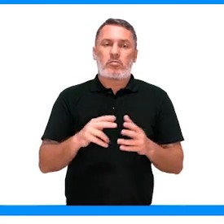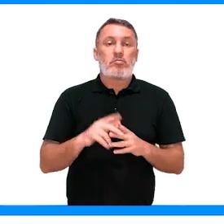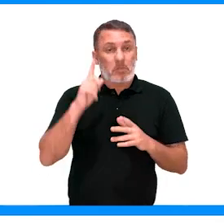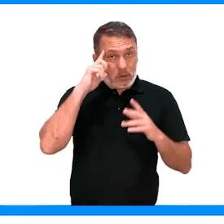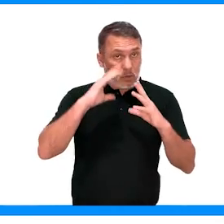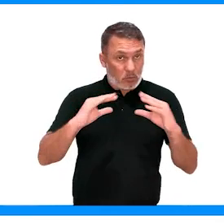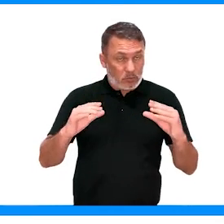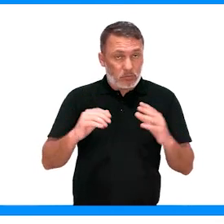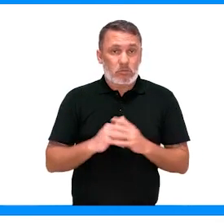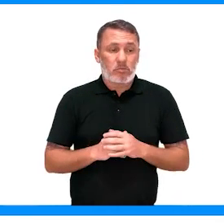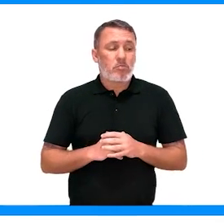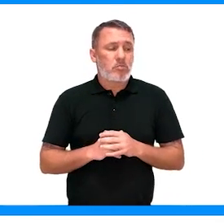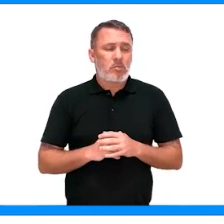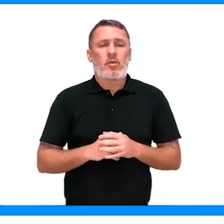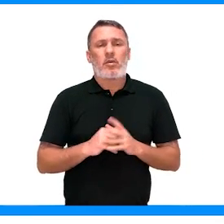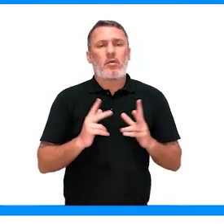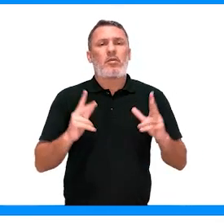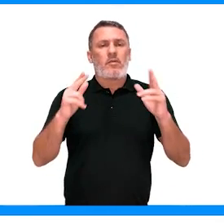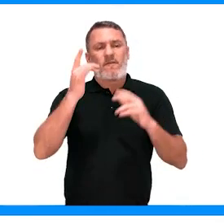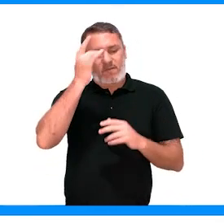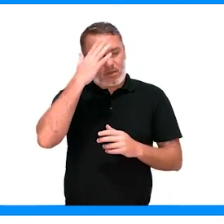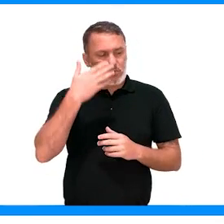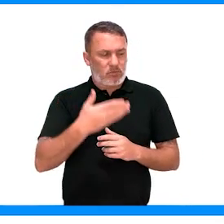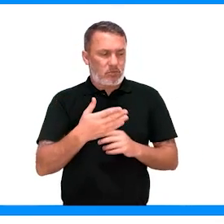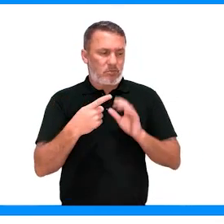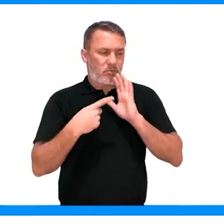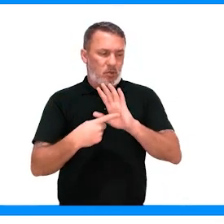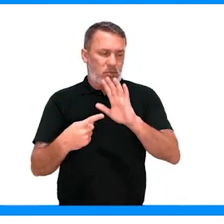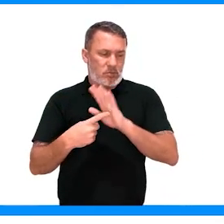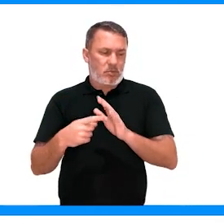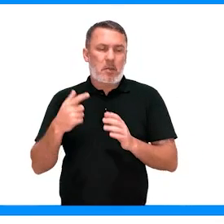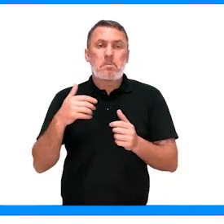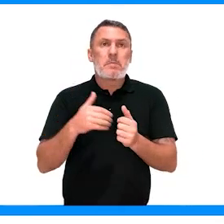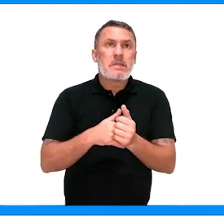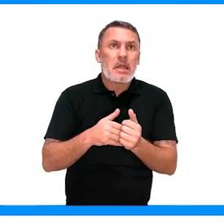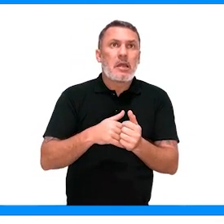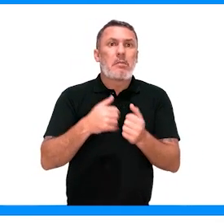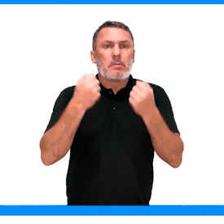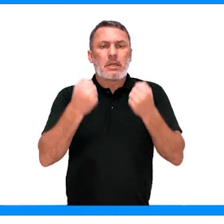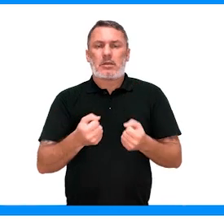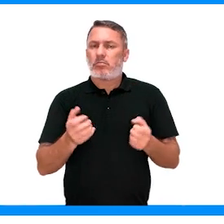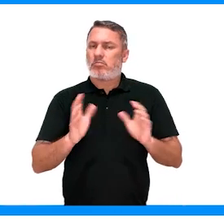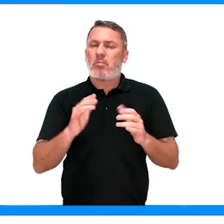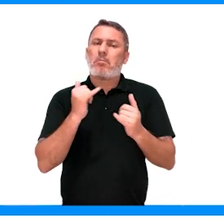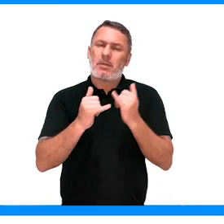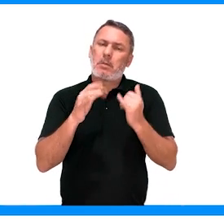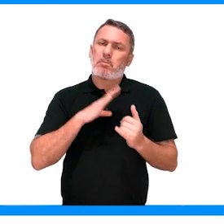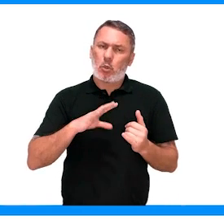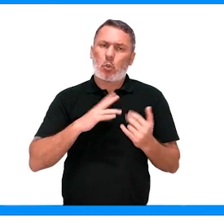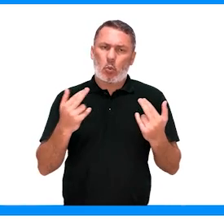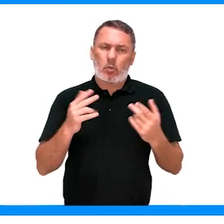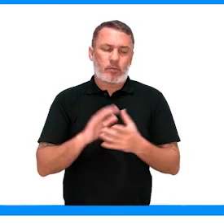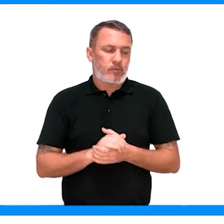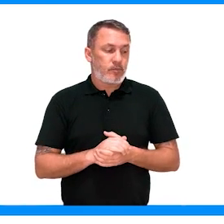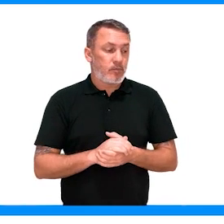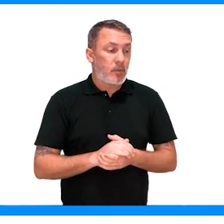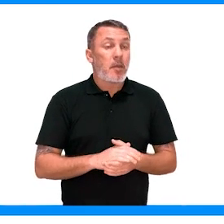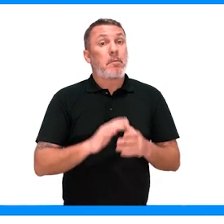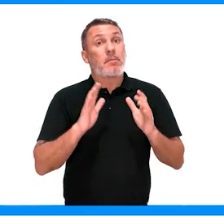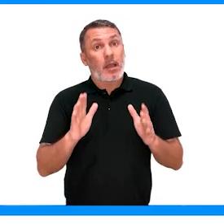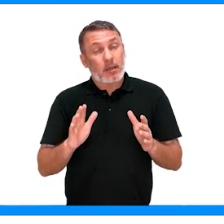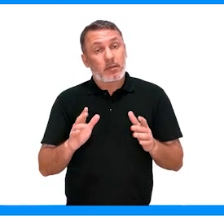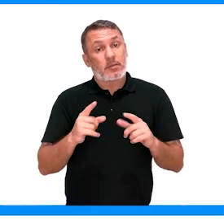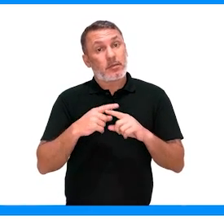partem. Tranquilo? Parte facinha do verbo, não é? Não tem nenhum mistério. Muito parecido ao português.